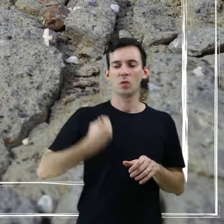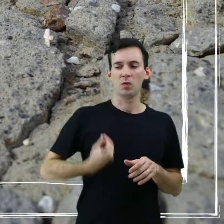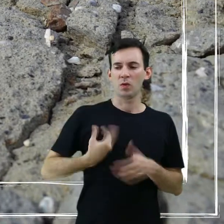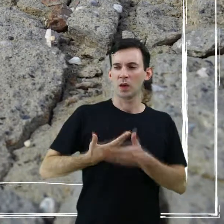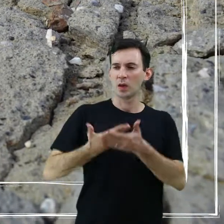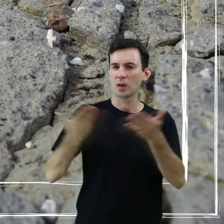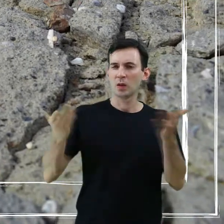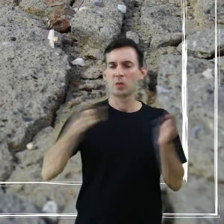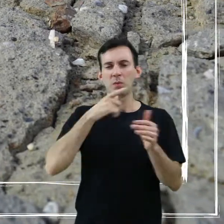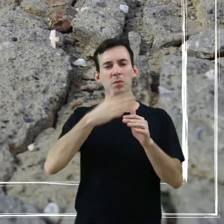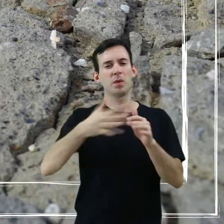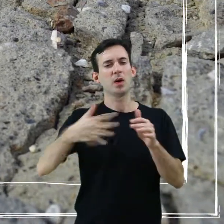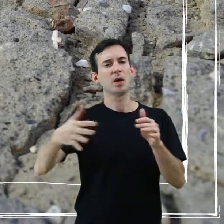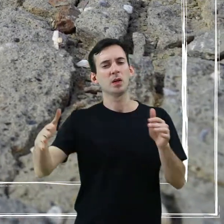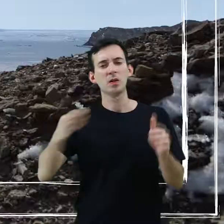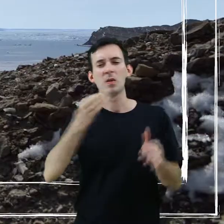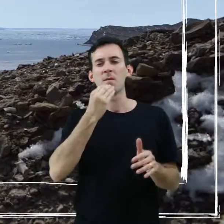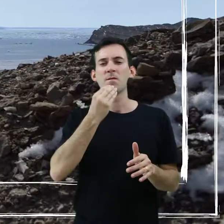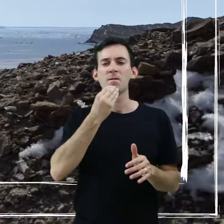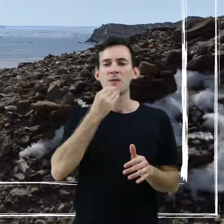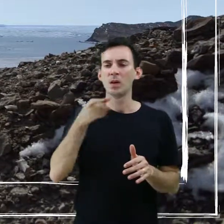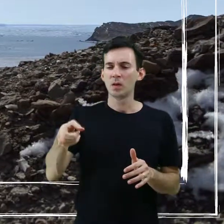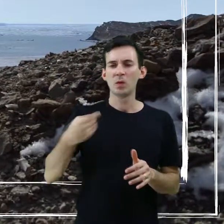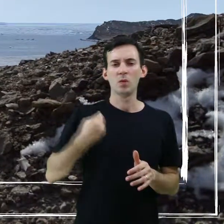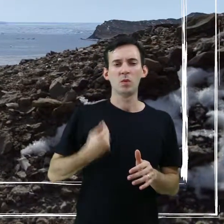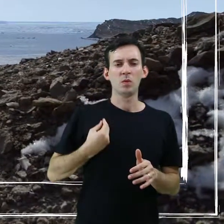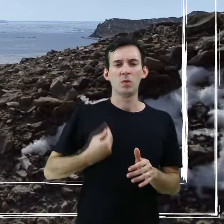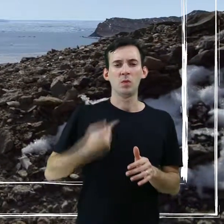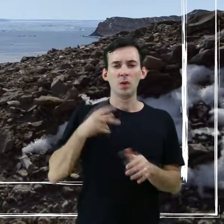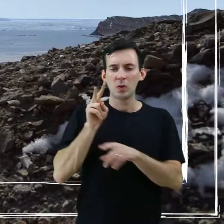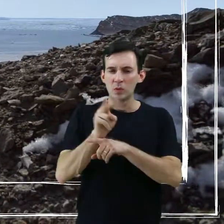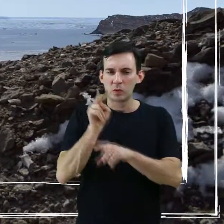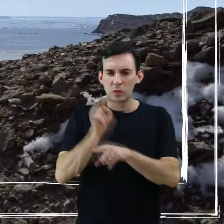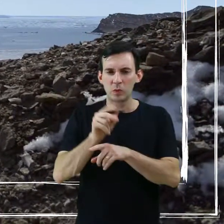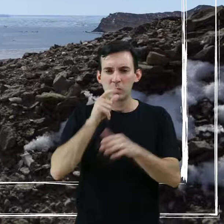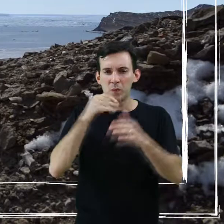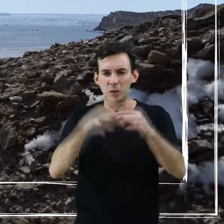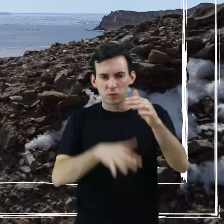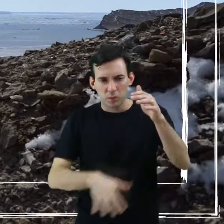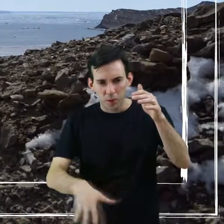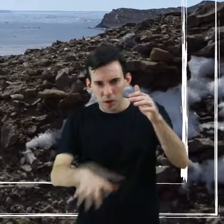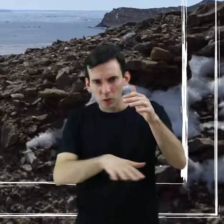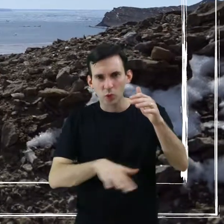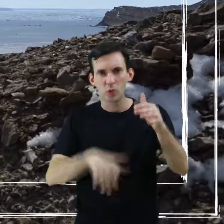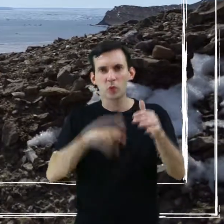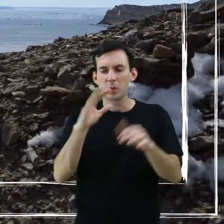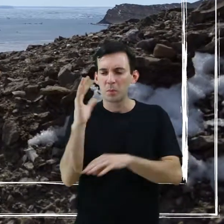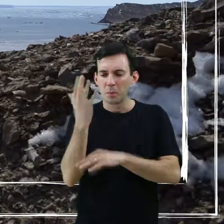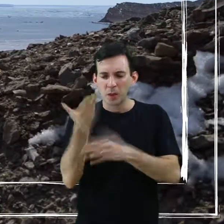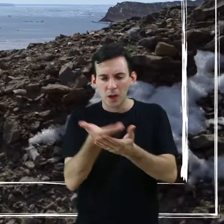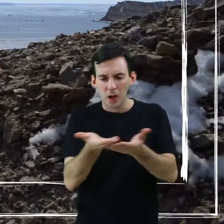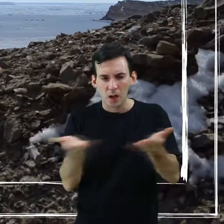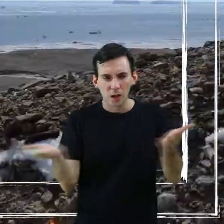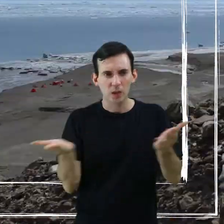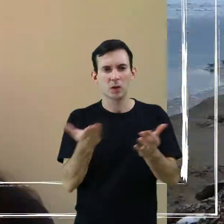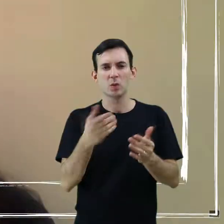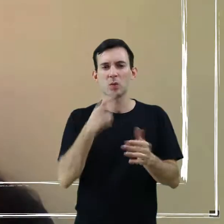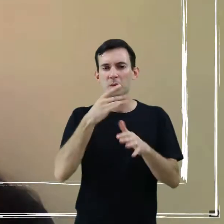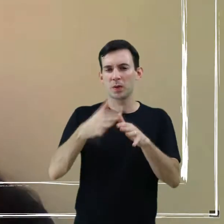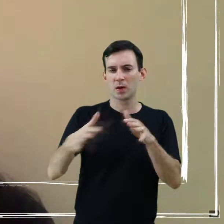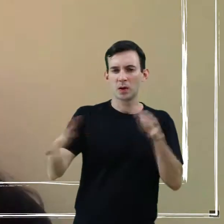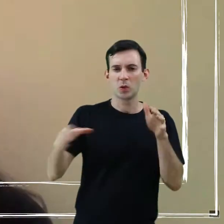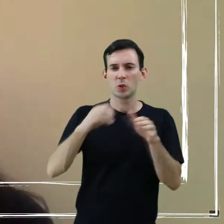bivalves é que a maioria desses organismos é marinha, então a chance de um organismo ser preservado, primeiro, é muito maior embaixo d'água,